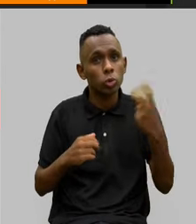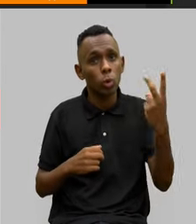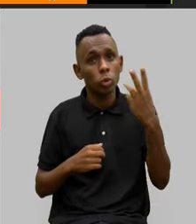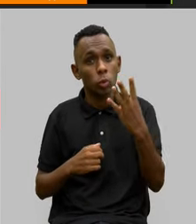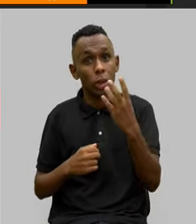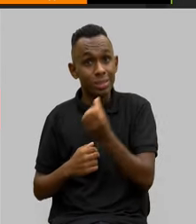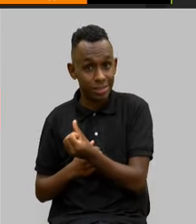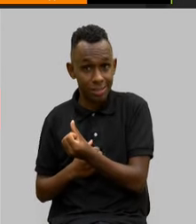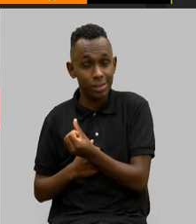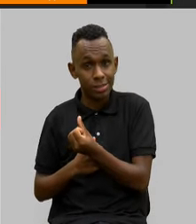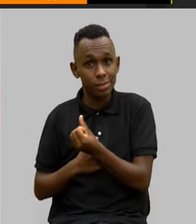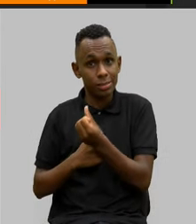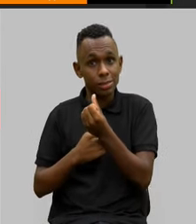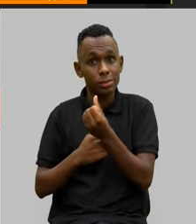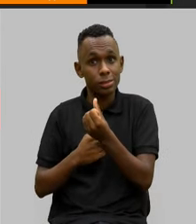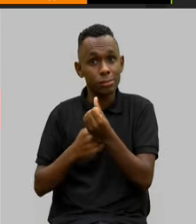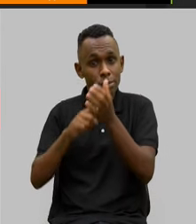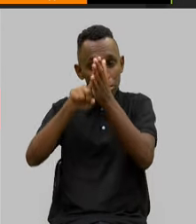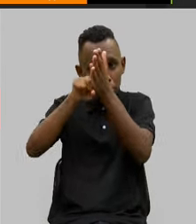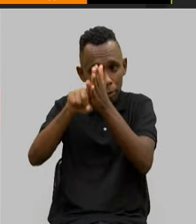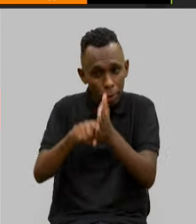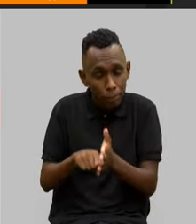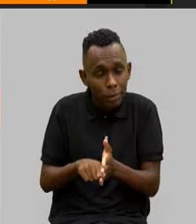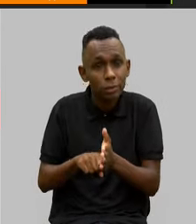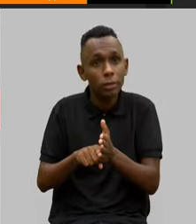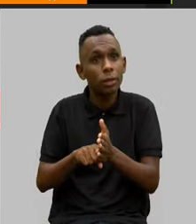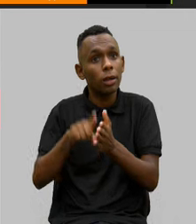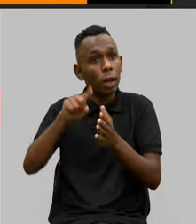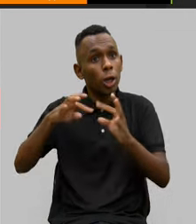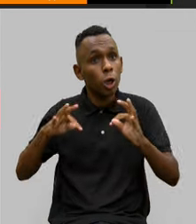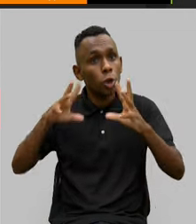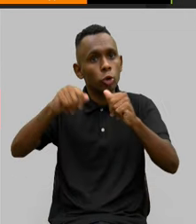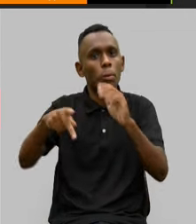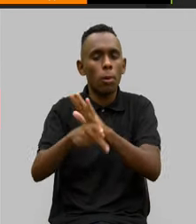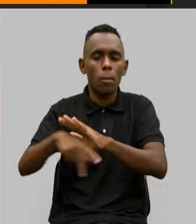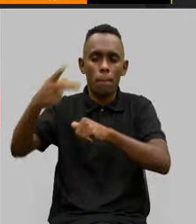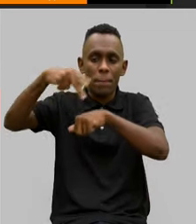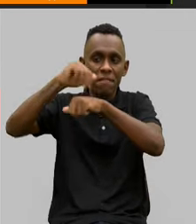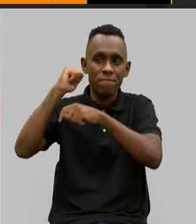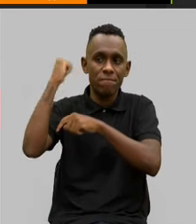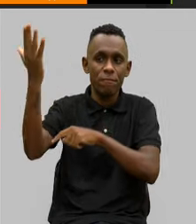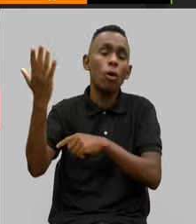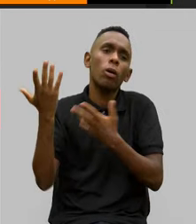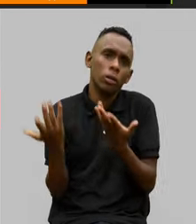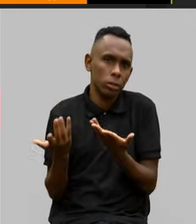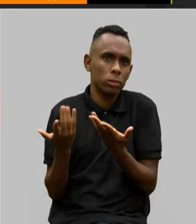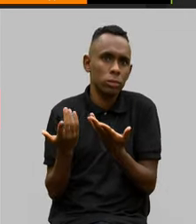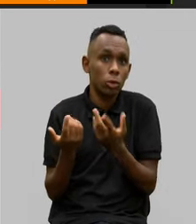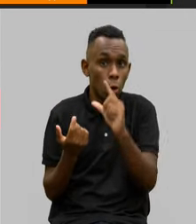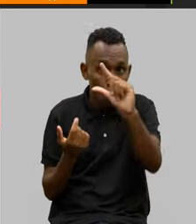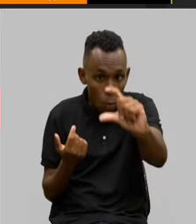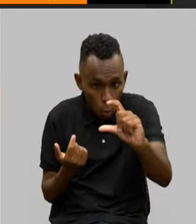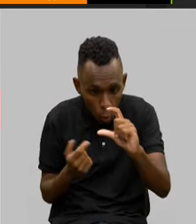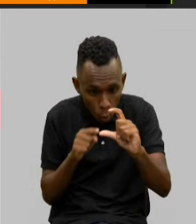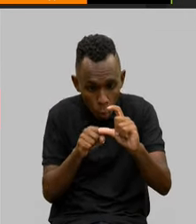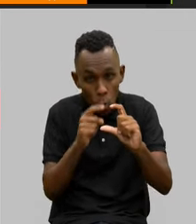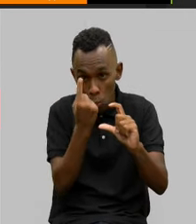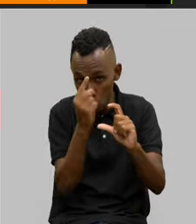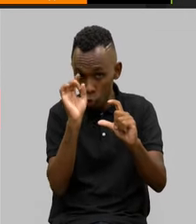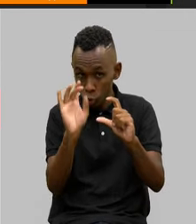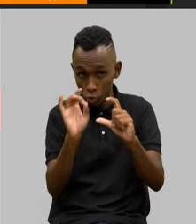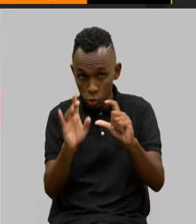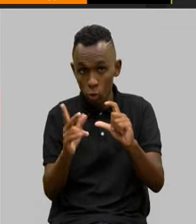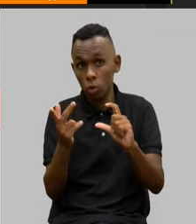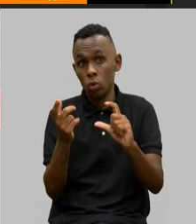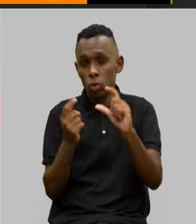tem seis canabinoides que nós fizemos a cotação que são todos importados e eu S pedindo um frasco tá gente geralmente